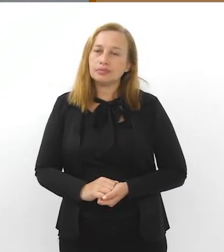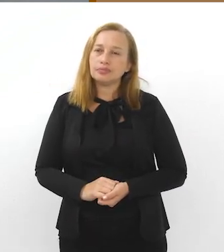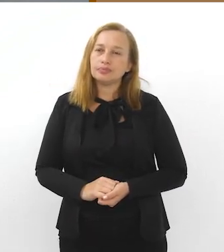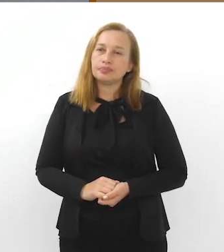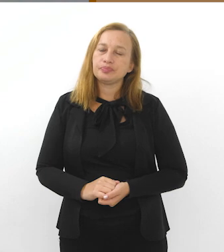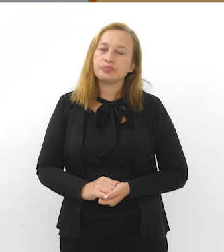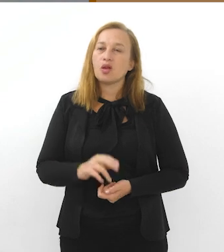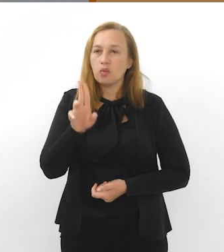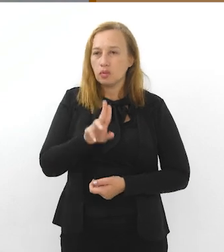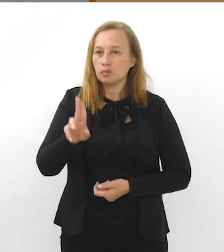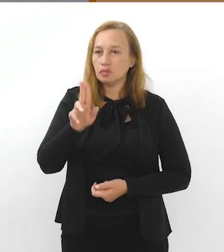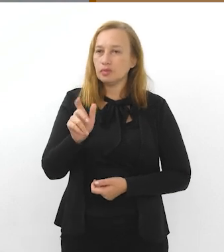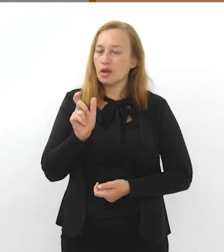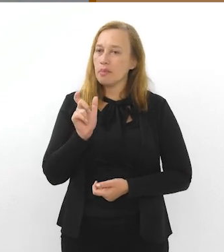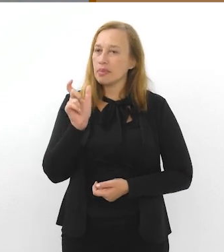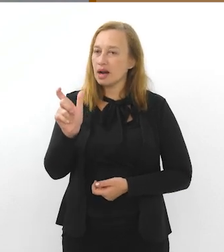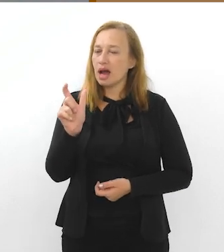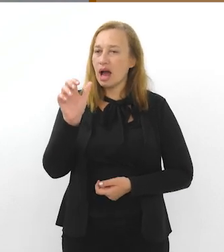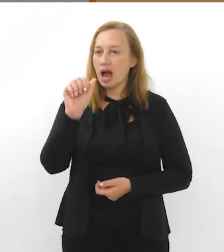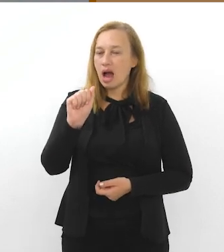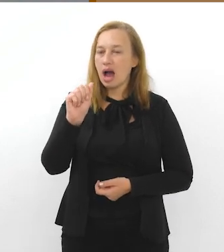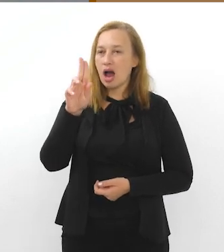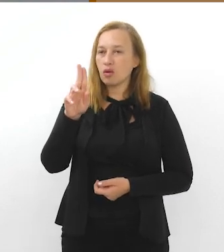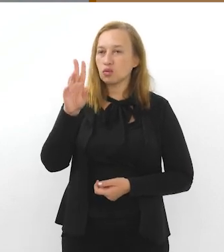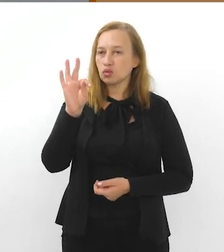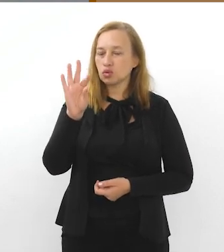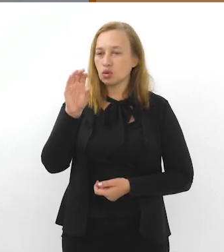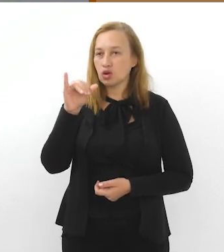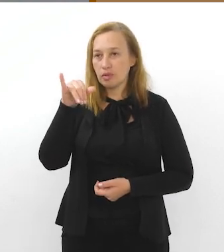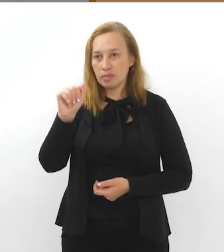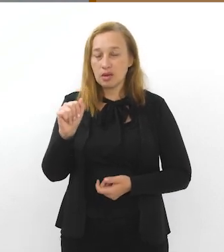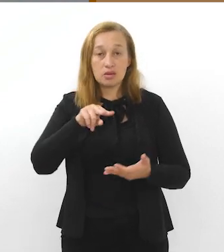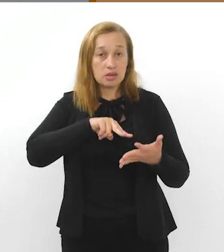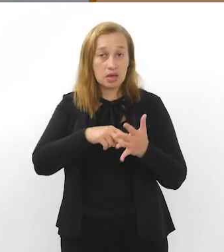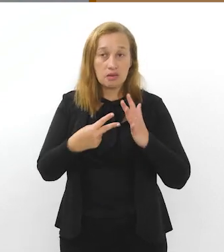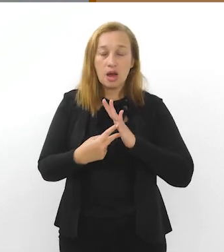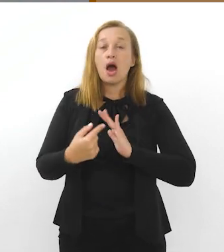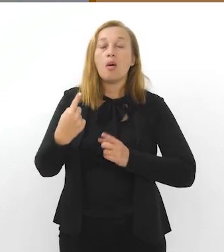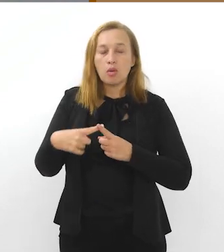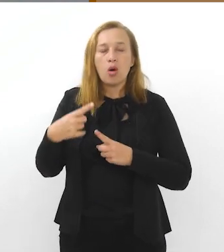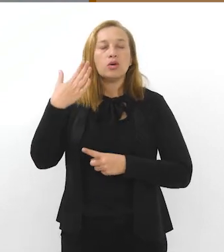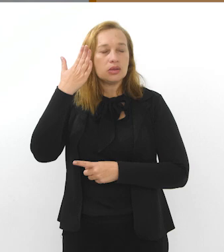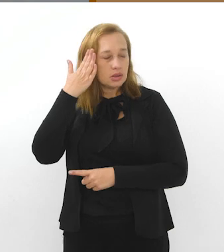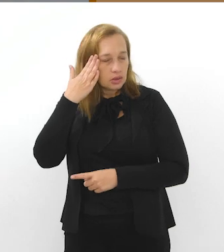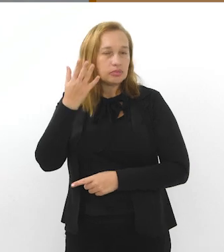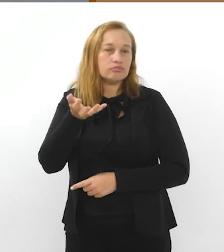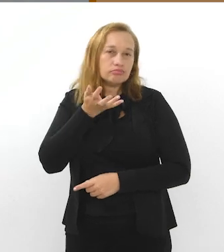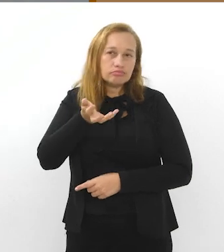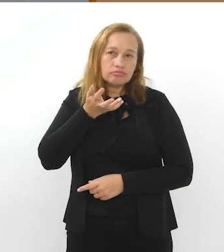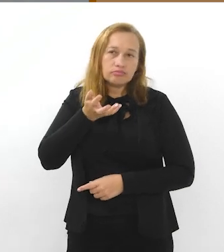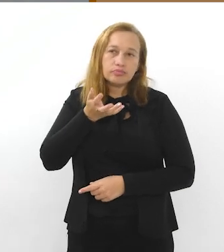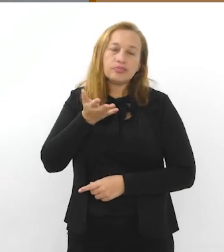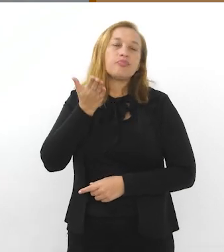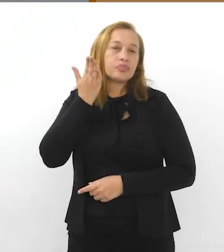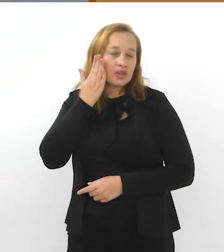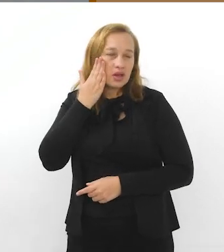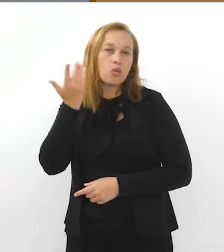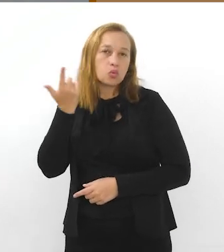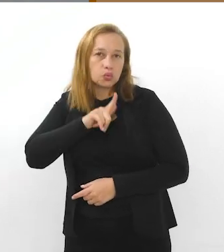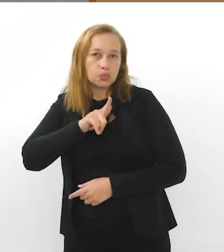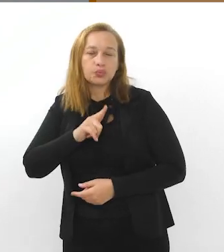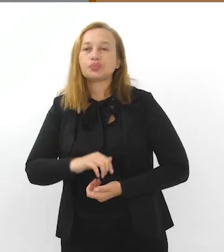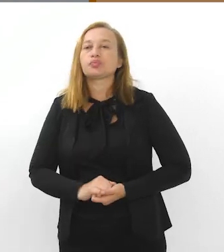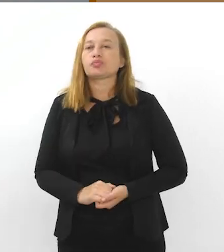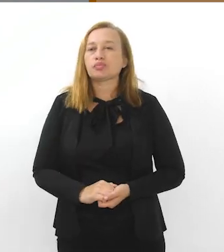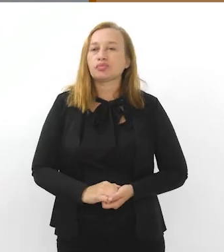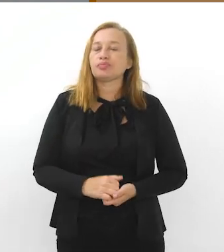acho que eu uso muito a palavra autonomia e significado, porque eu sei o que eu quero e eu sei que eu dou